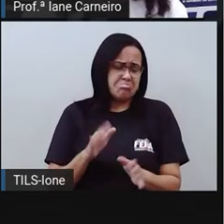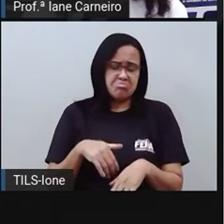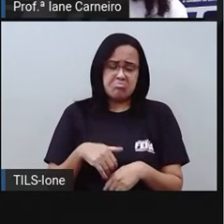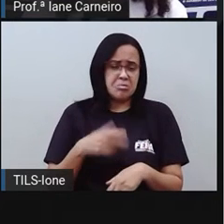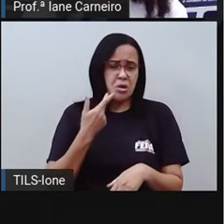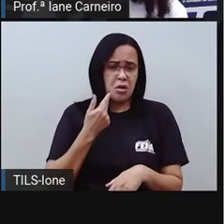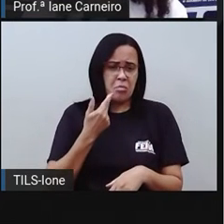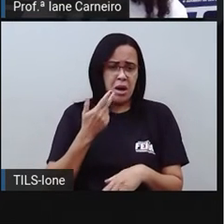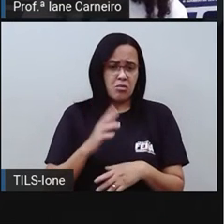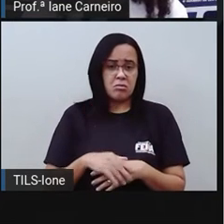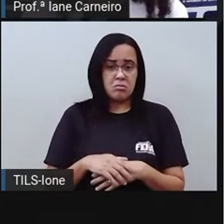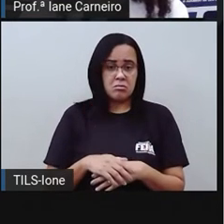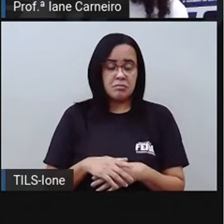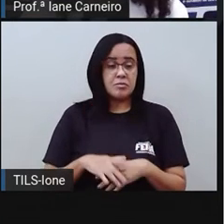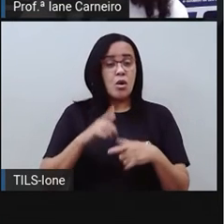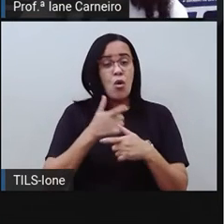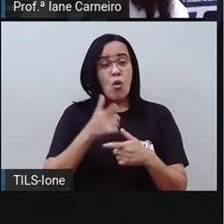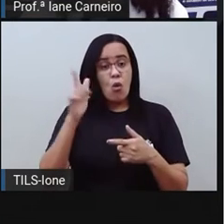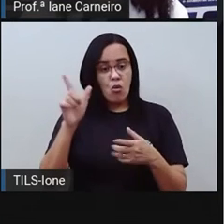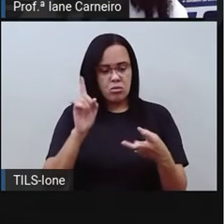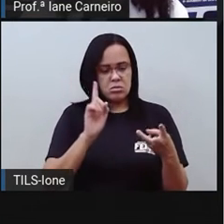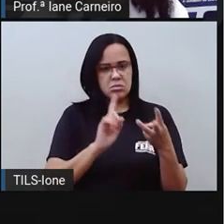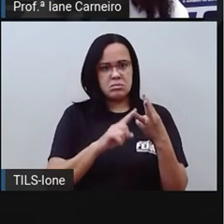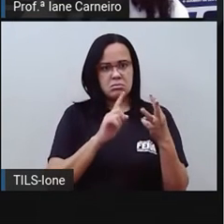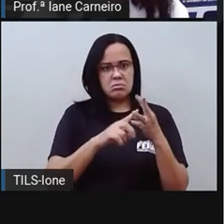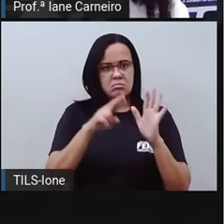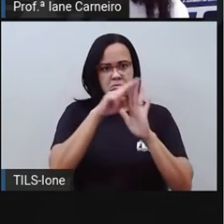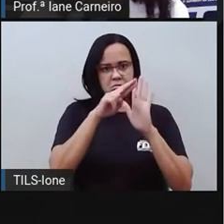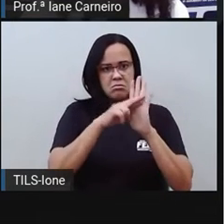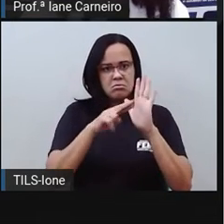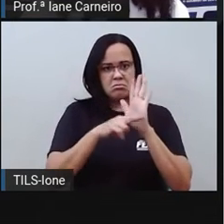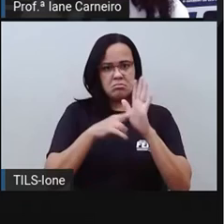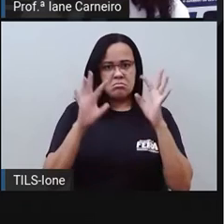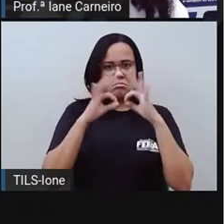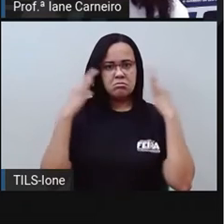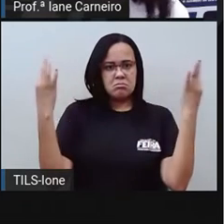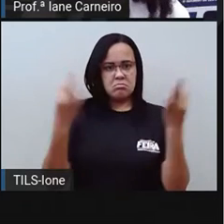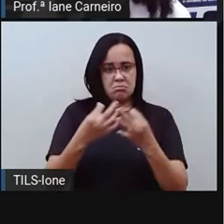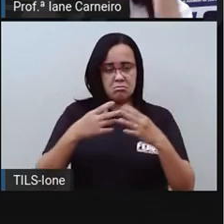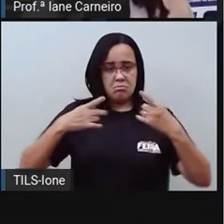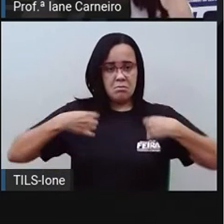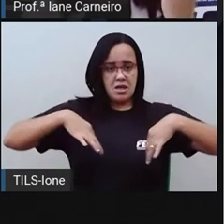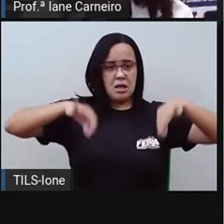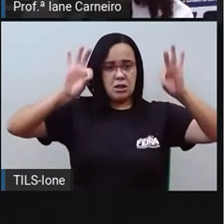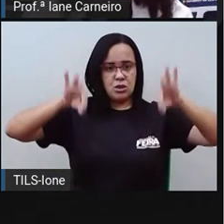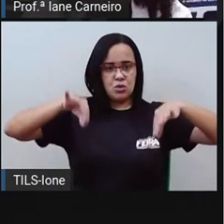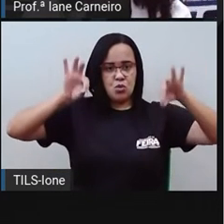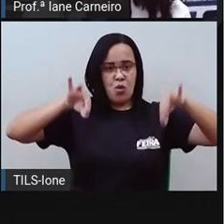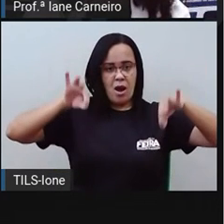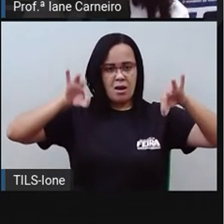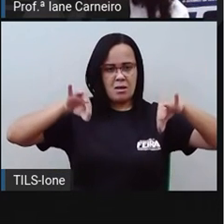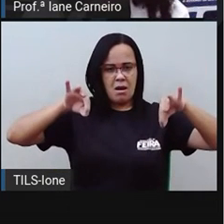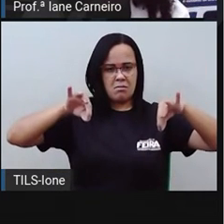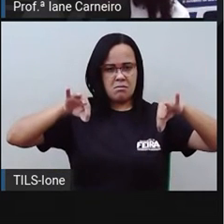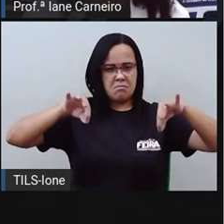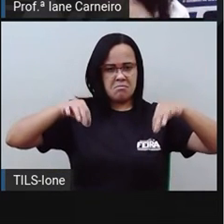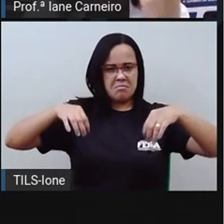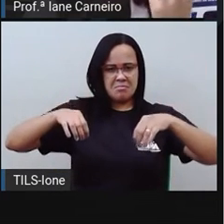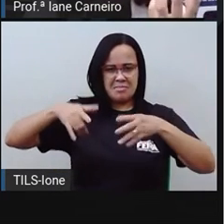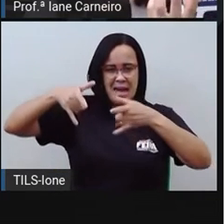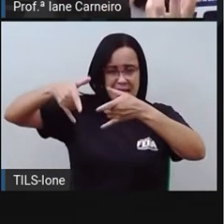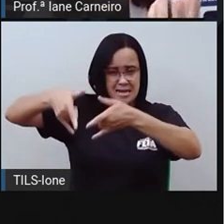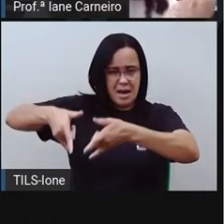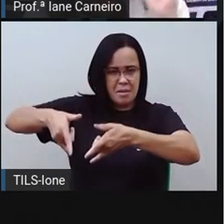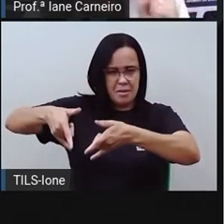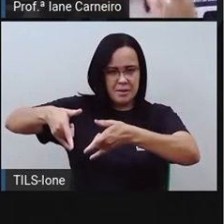toalha molhada da cama. Essa regra aqui, lá na minha casa, eu sempre acabo descumprindo essa regra, porque eu